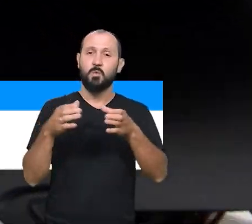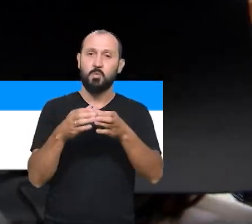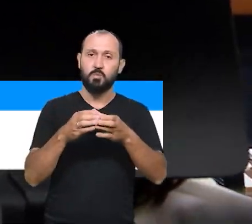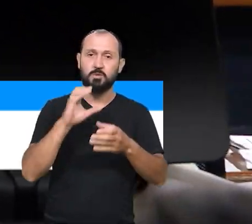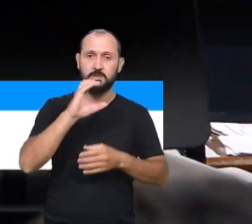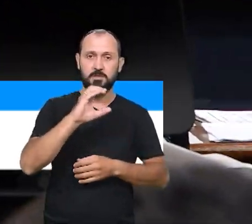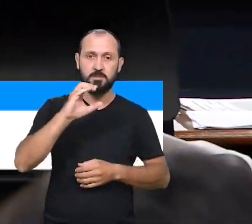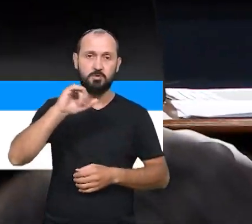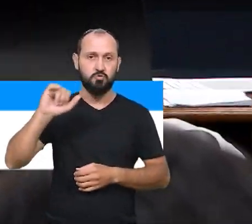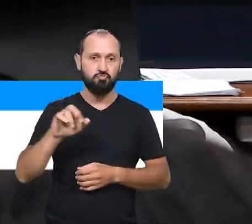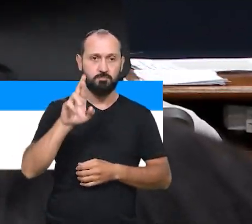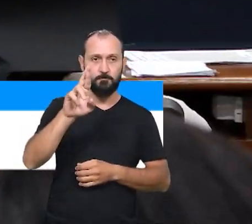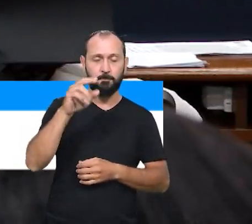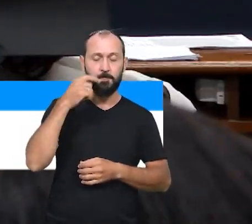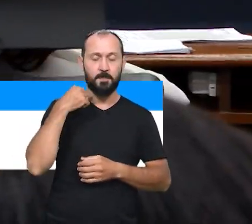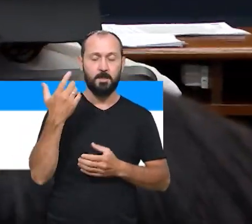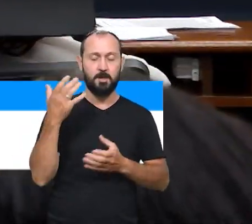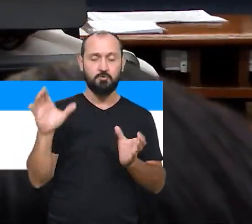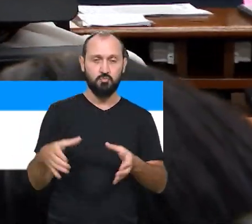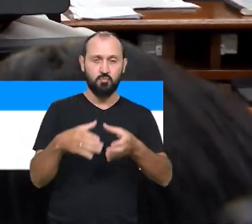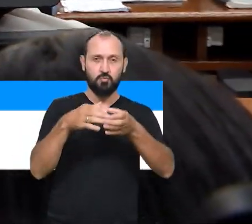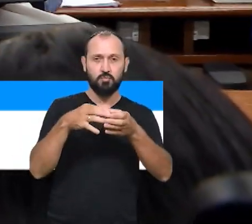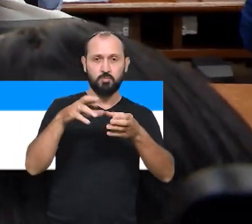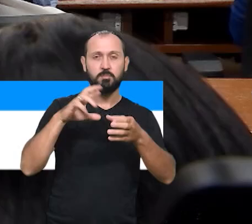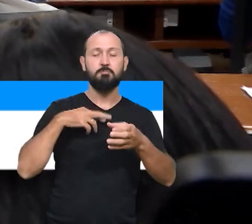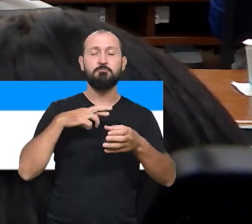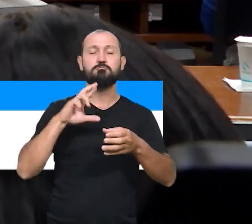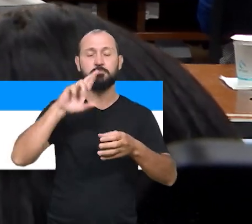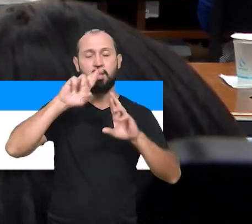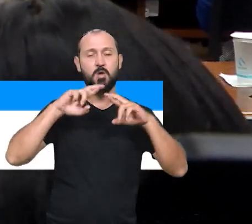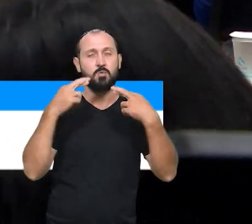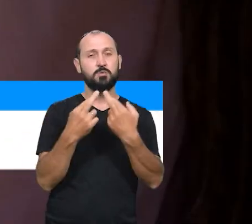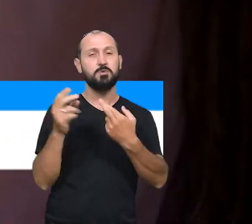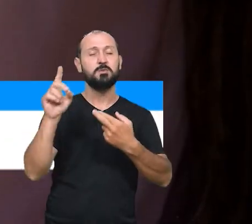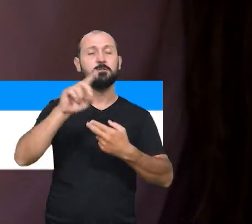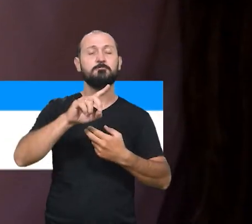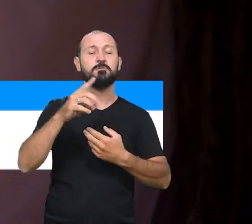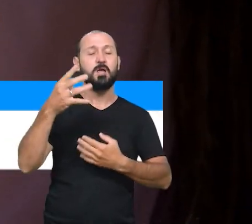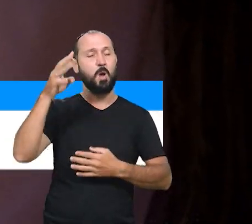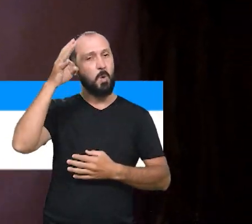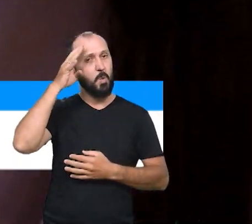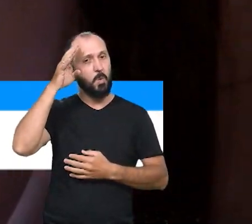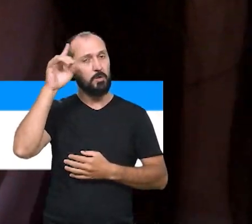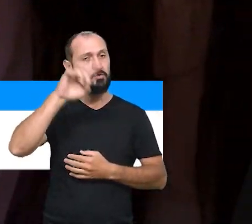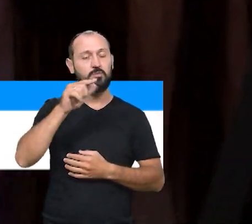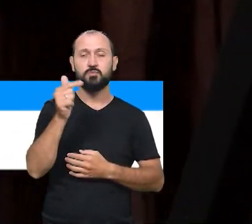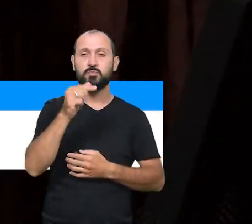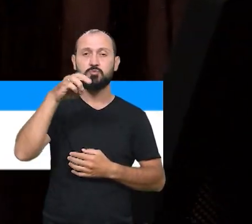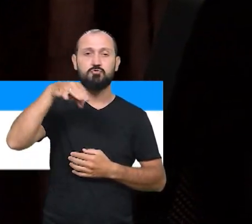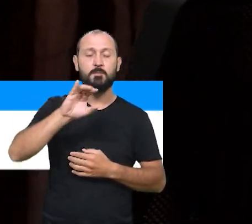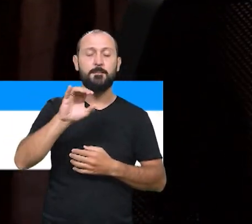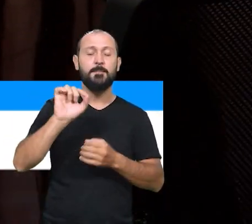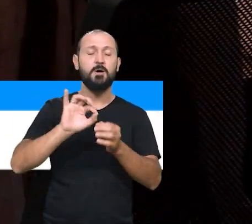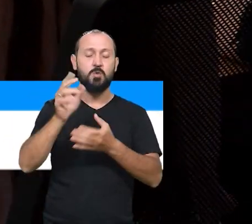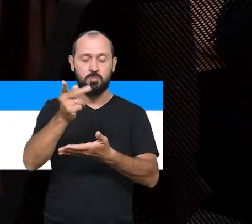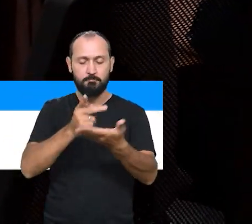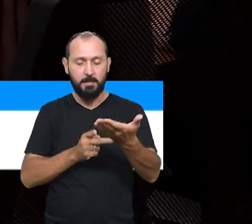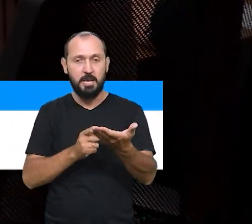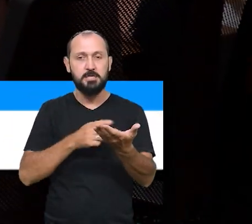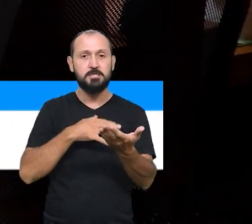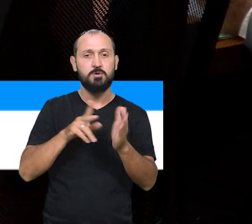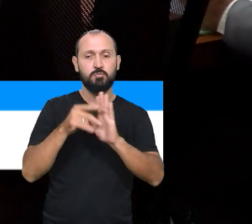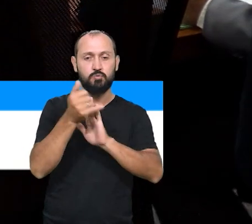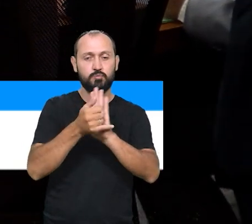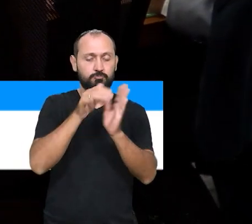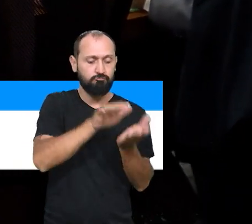membros da CCJR se reuniram nesta quarta-feira, 22 de março, para distribuição e emissão de pareceres aos